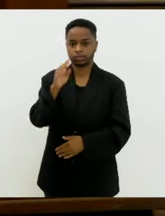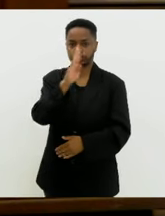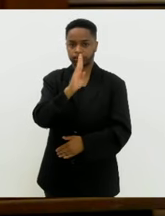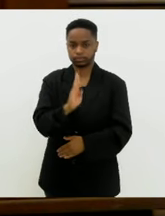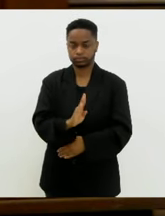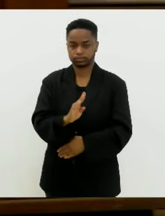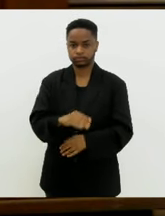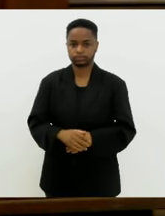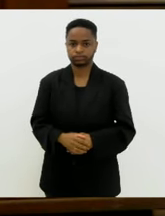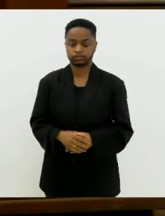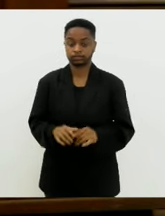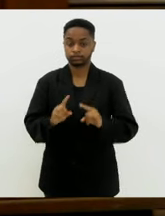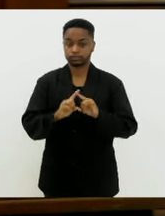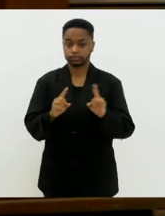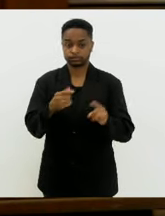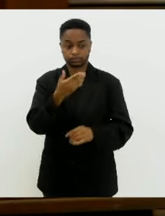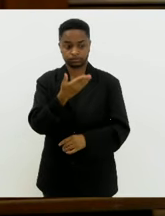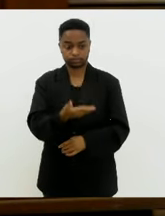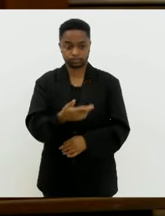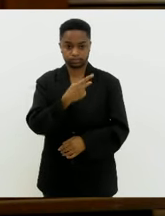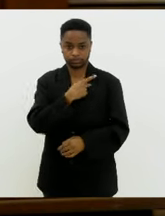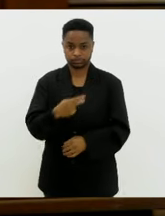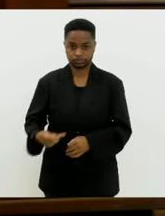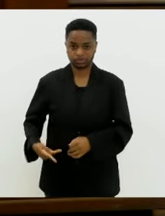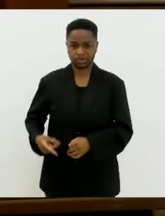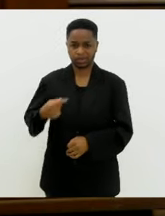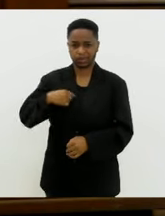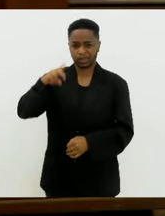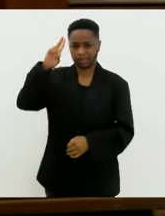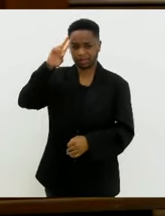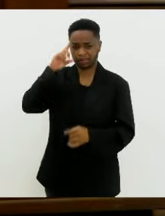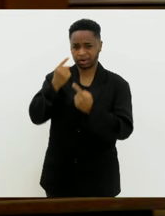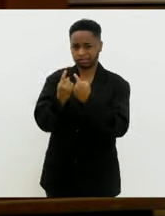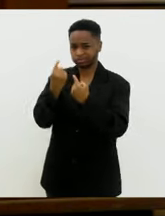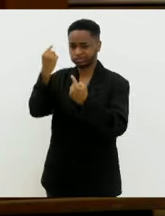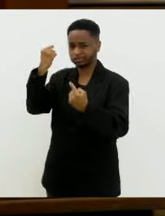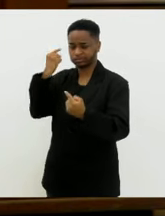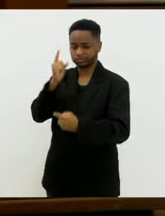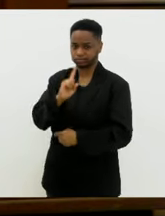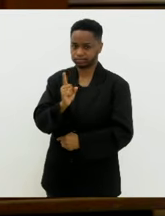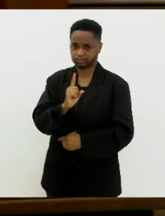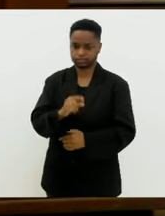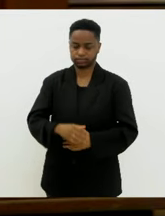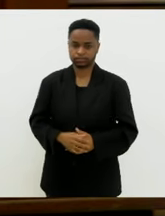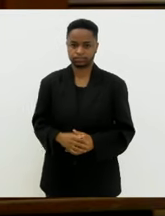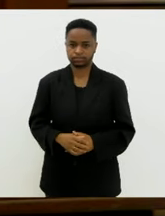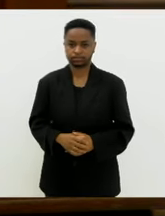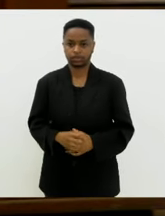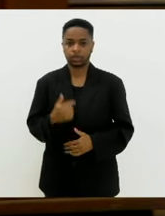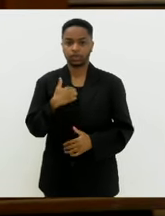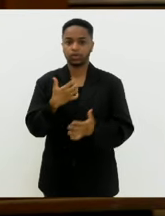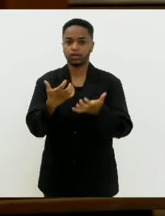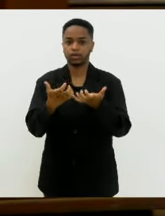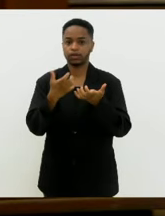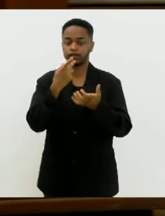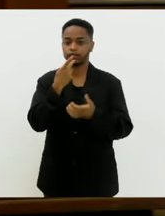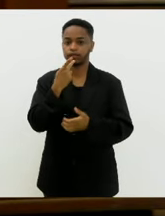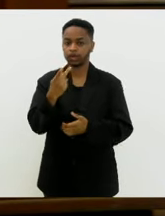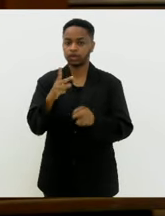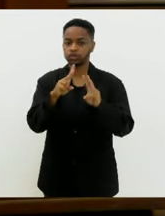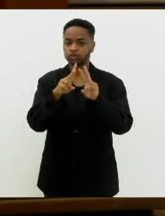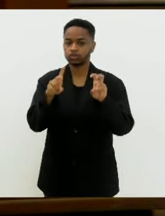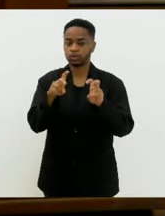Mas, senhora presidente, não vou rememorar a história. Quero falar do